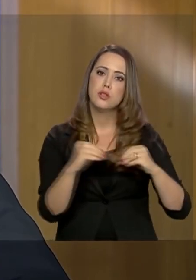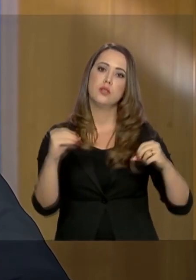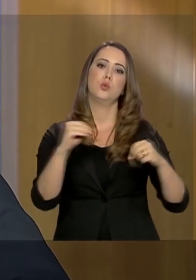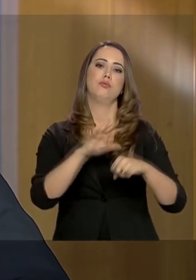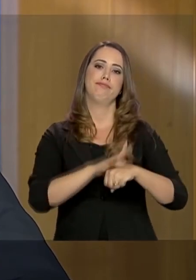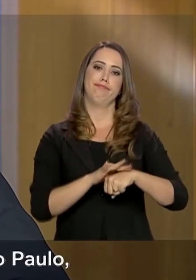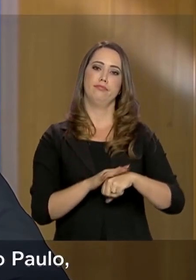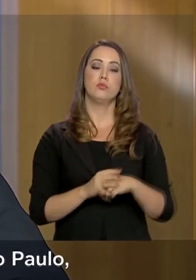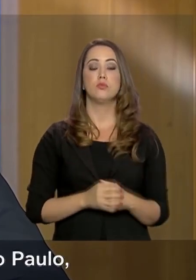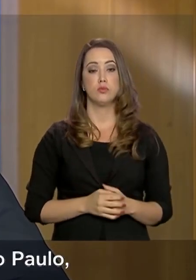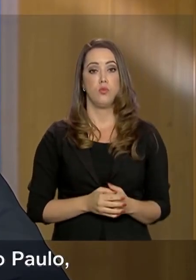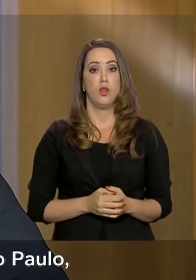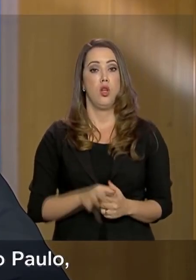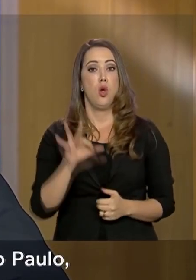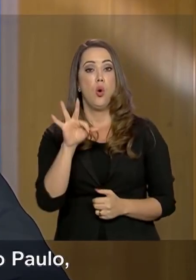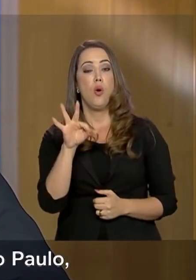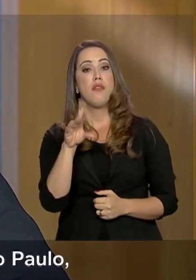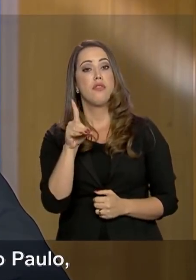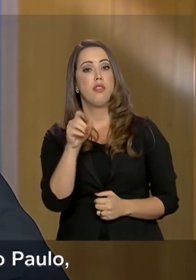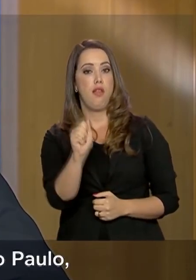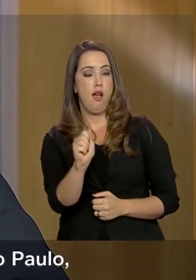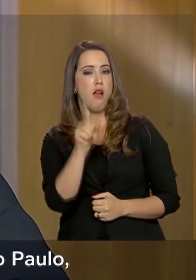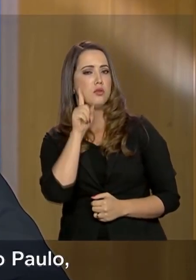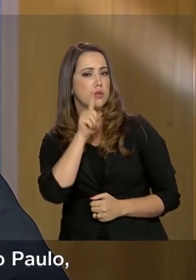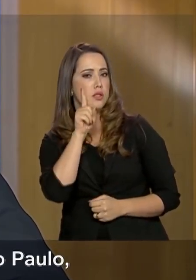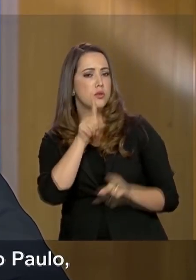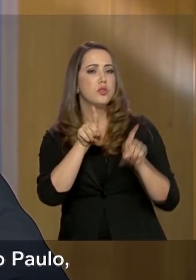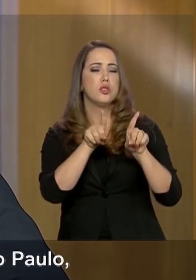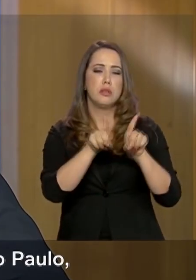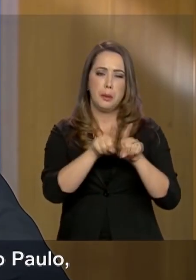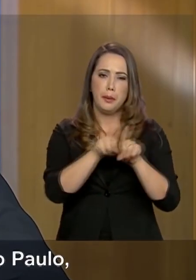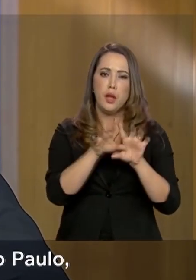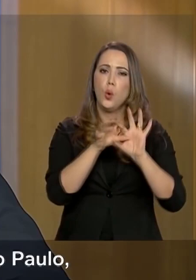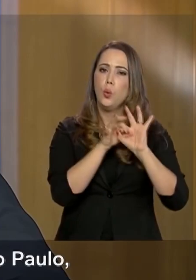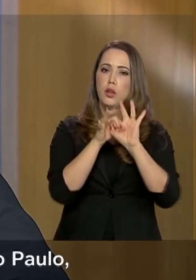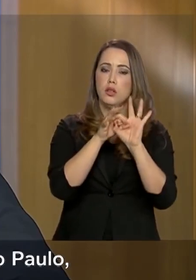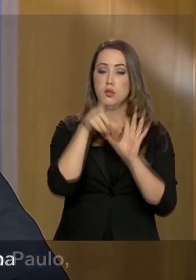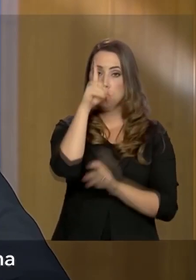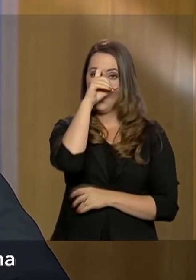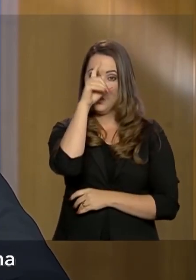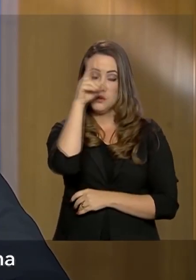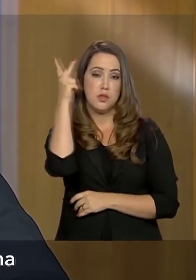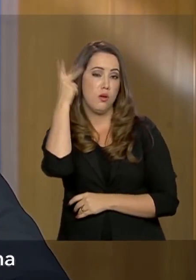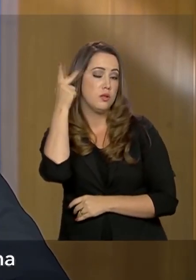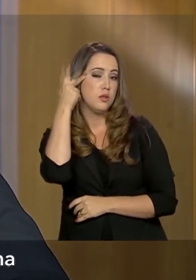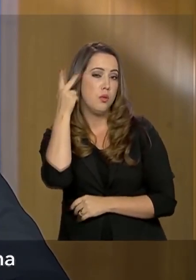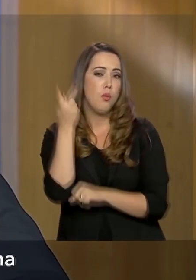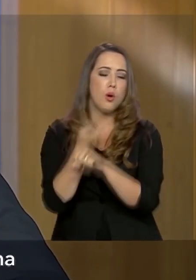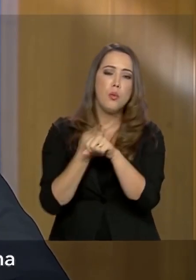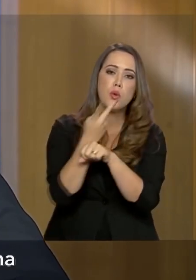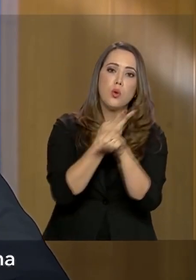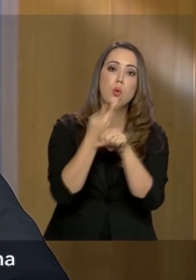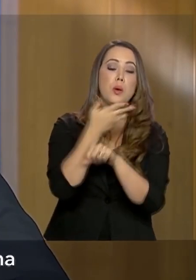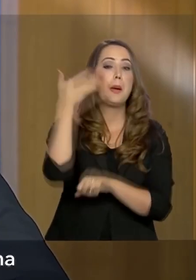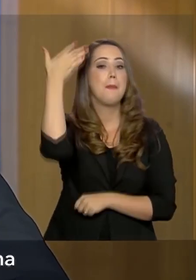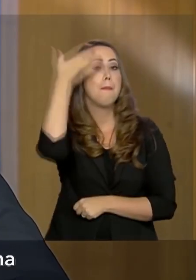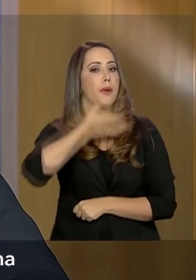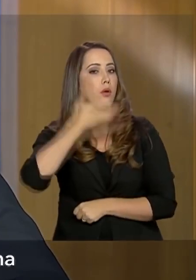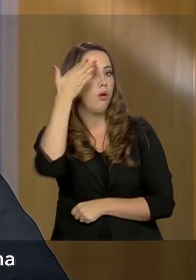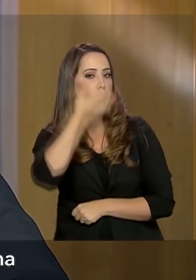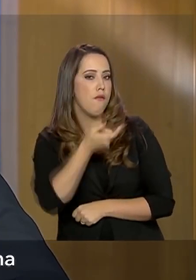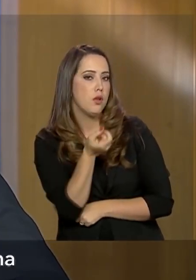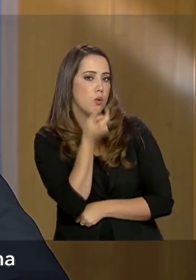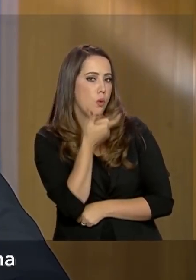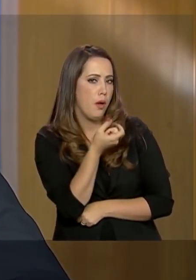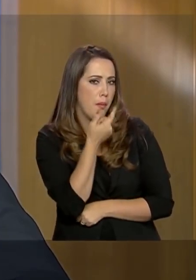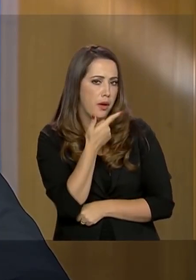mais esses políticos. Só isso. Vocês estão entendendo como o sistema de fato é podre, meus irmãos? E você, nessa história, fica em último lugar? Às vezes, meus